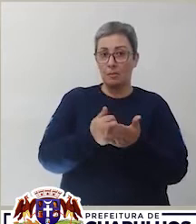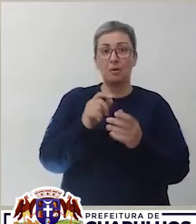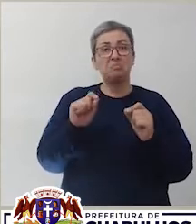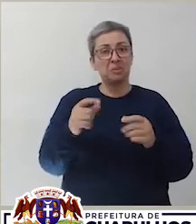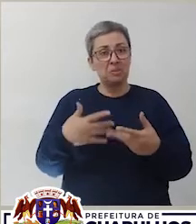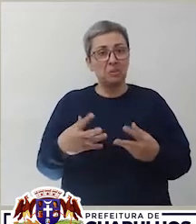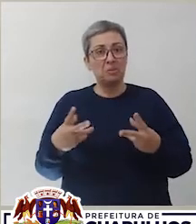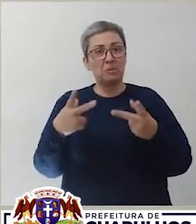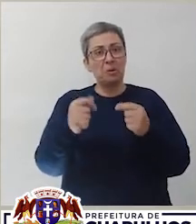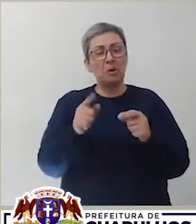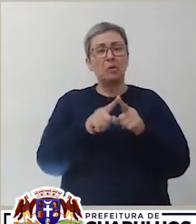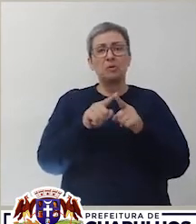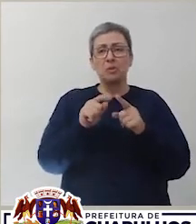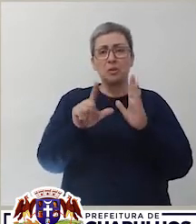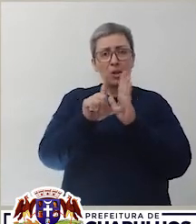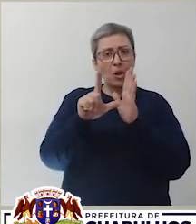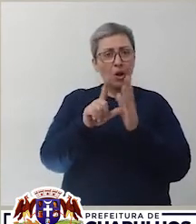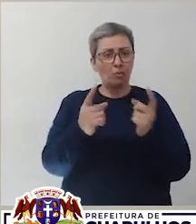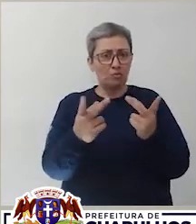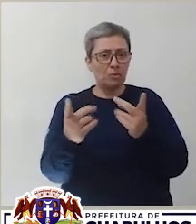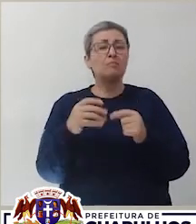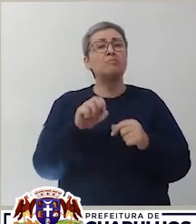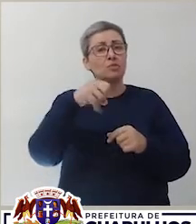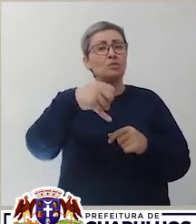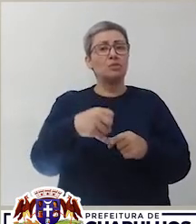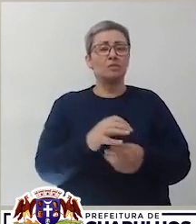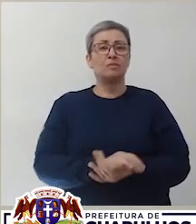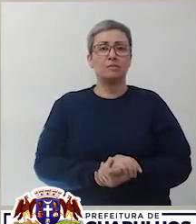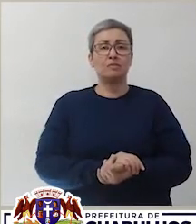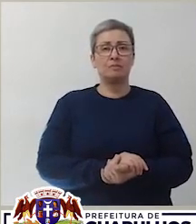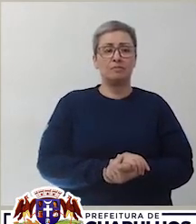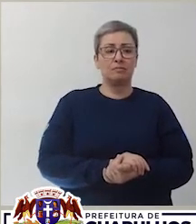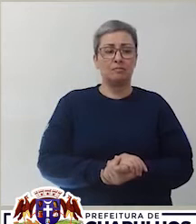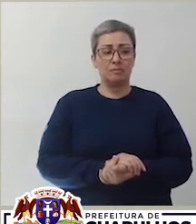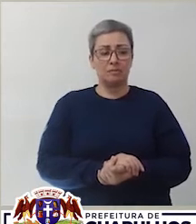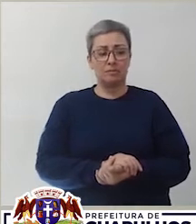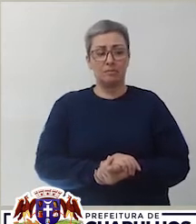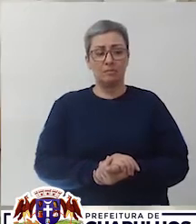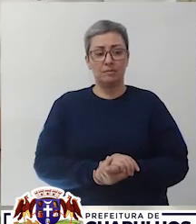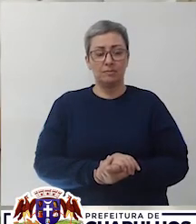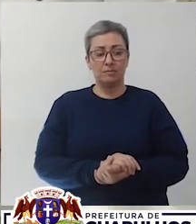Esse bolo hoje virou tendência, né, Maro? Aí nas casas de bolos aí, né? Sim.